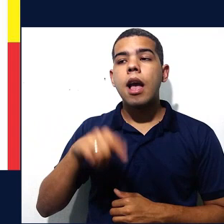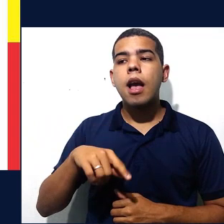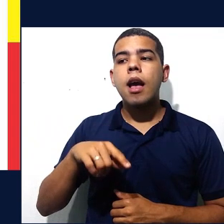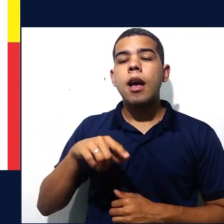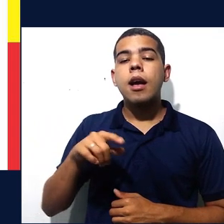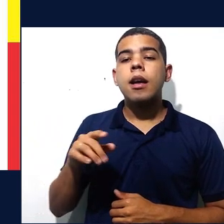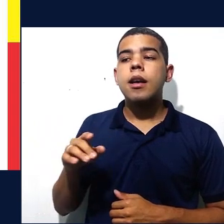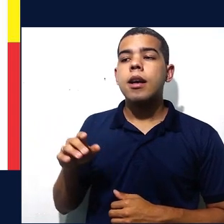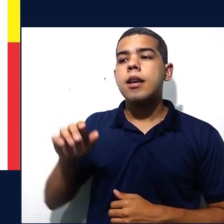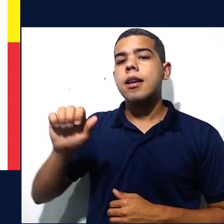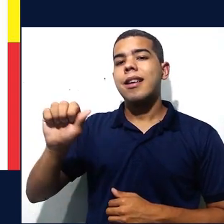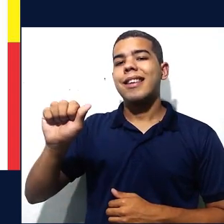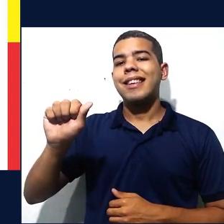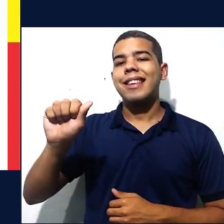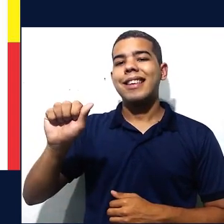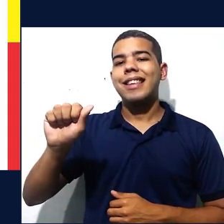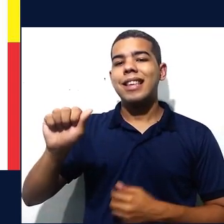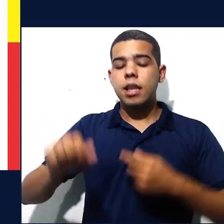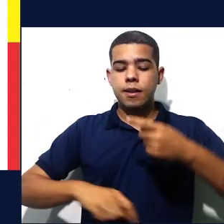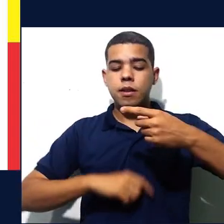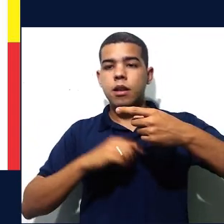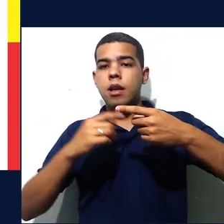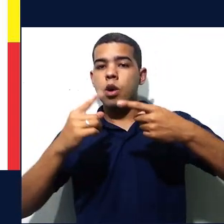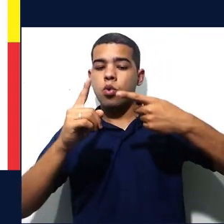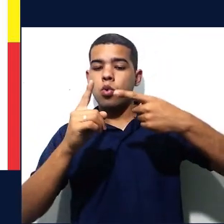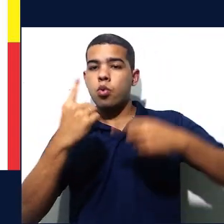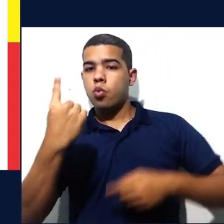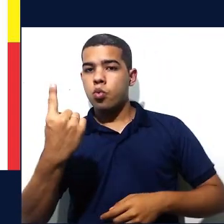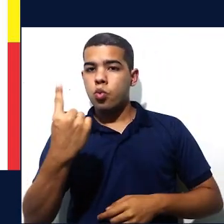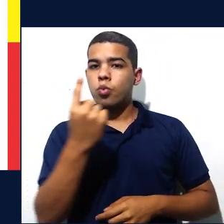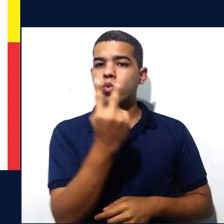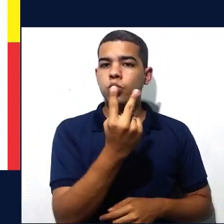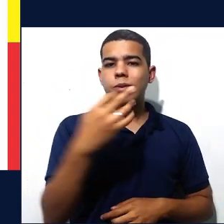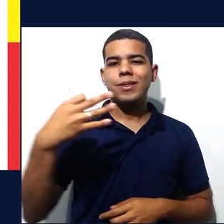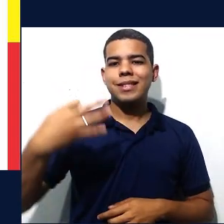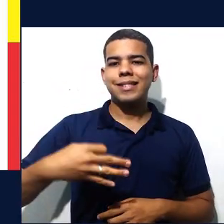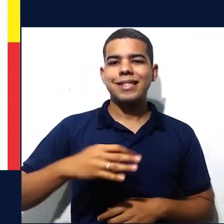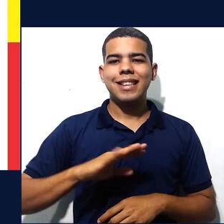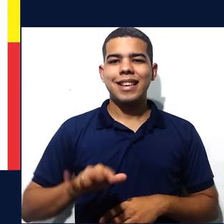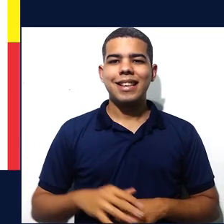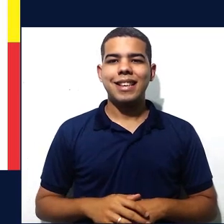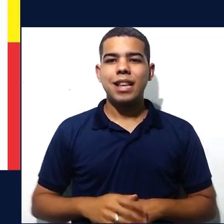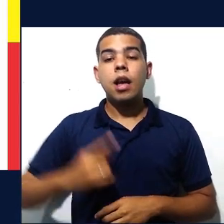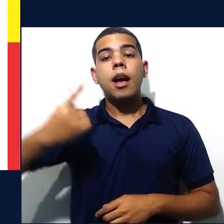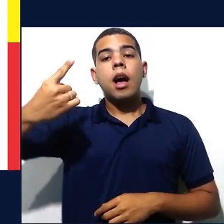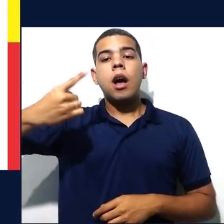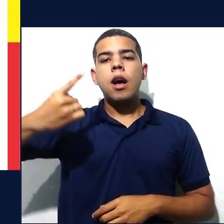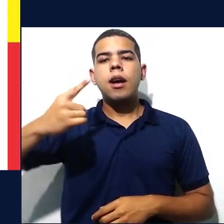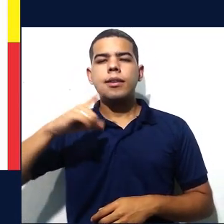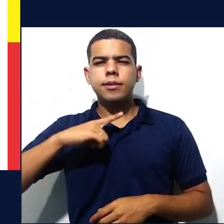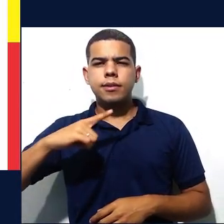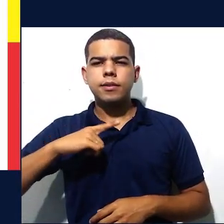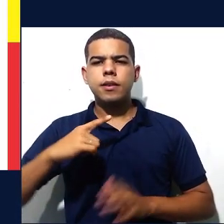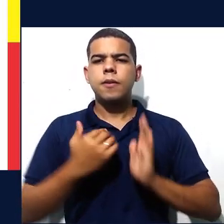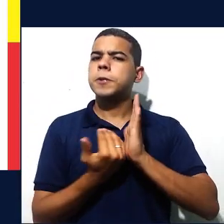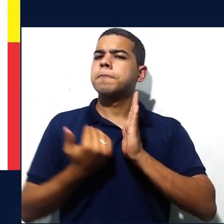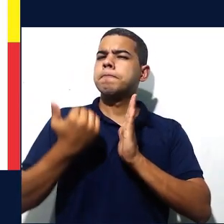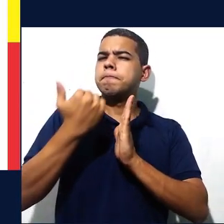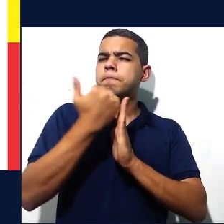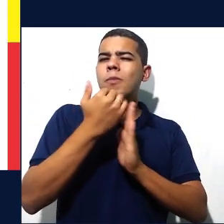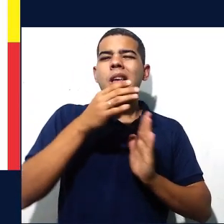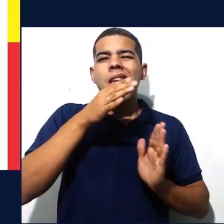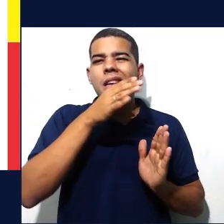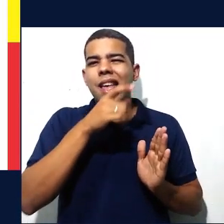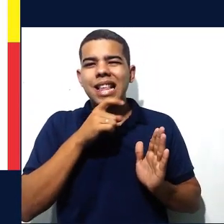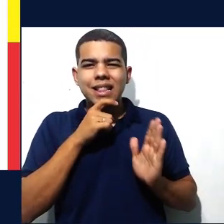a alternativa A. Somente 1 e 2. Na afirmativa 1 diz o seguinte, aumento da temperatura